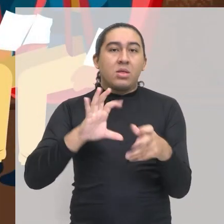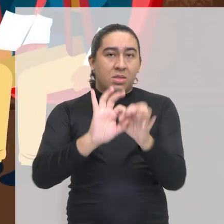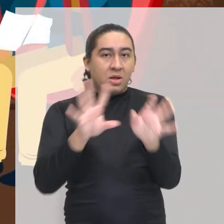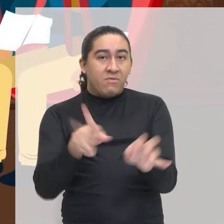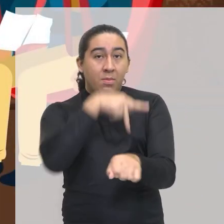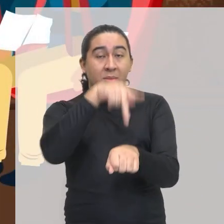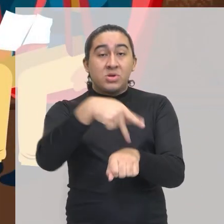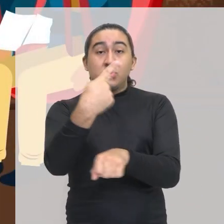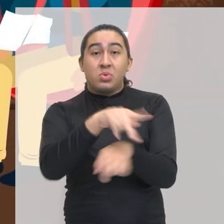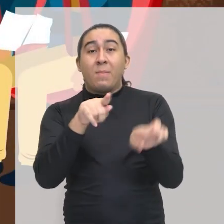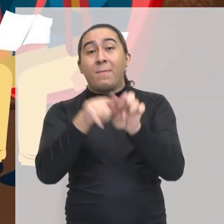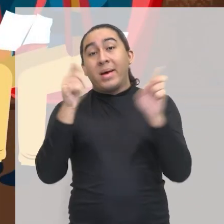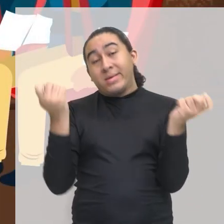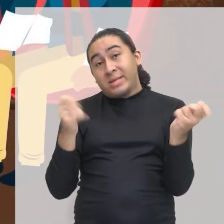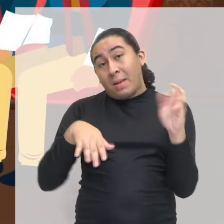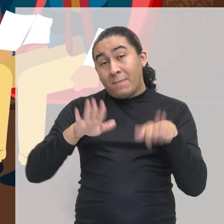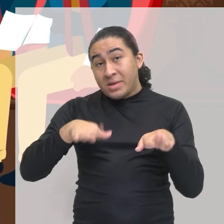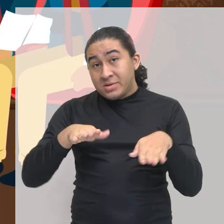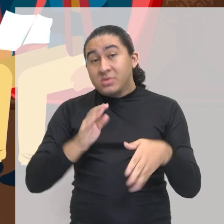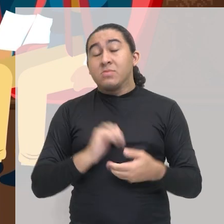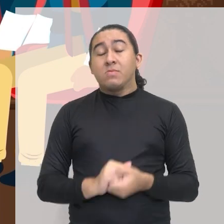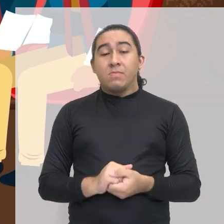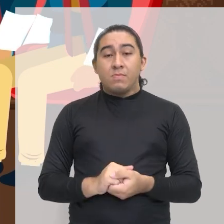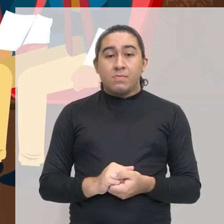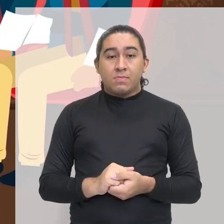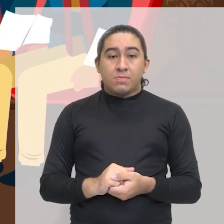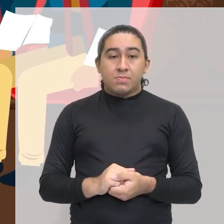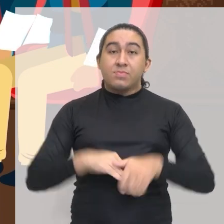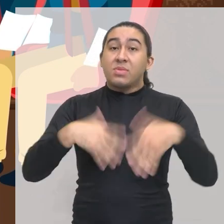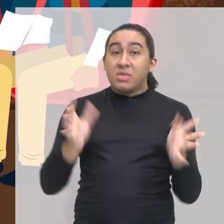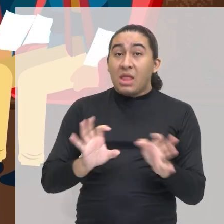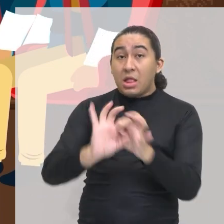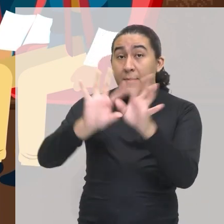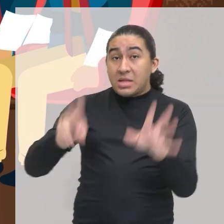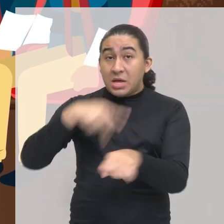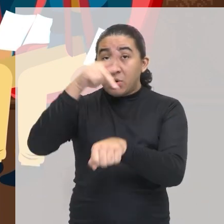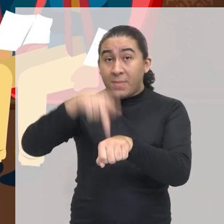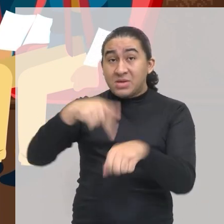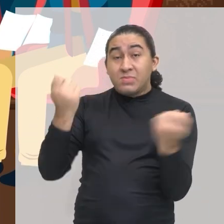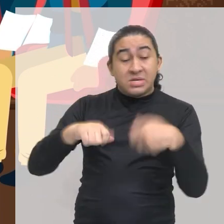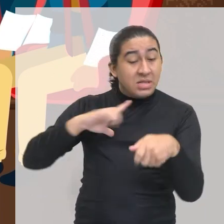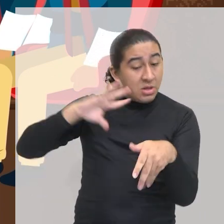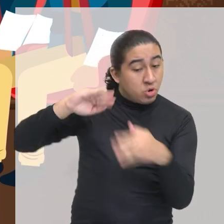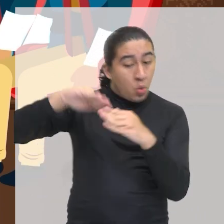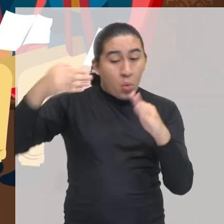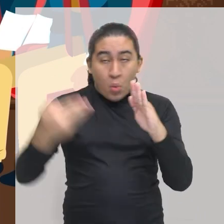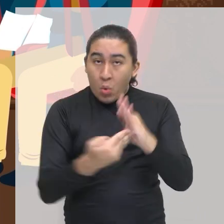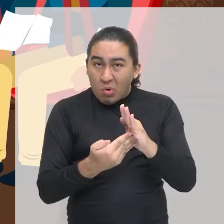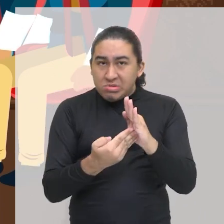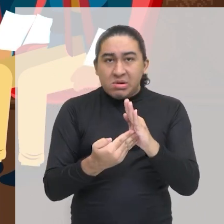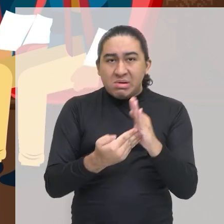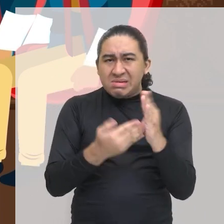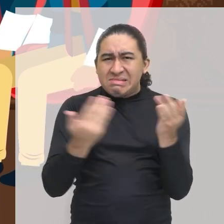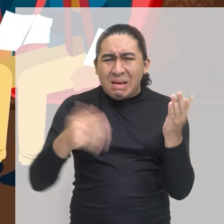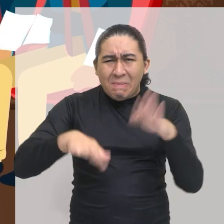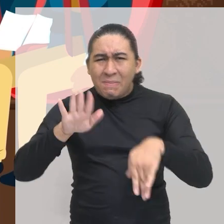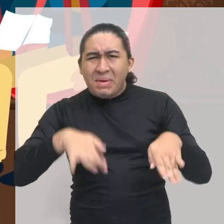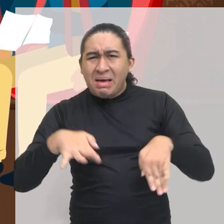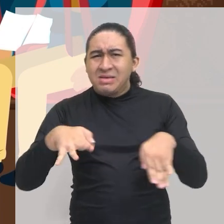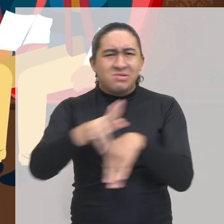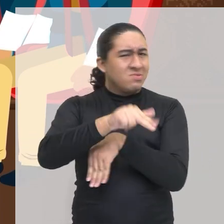conceder a independência, mas sob certas condições. A independência deve ser completa e